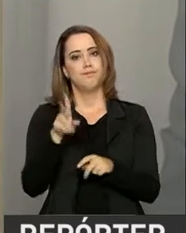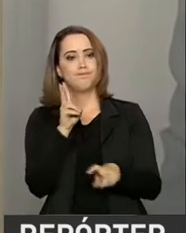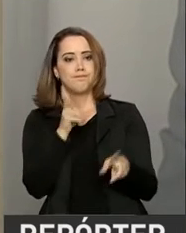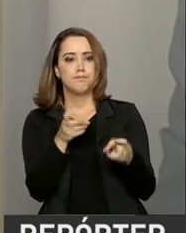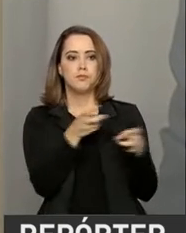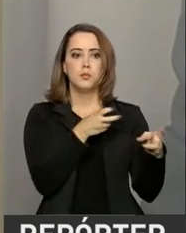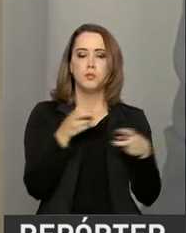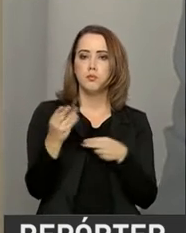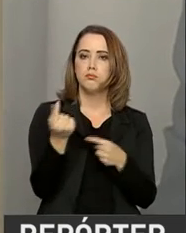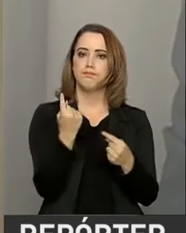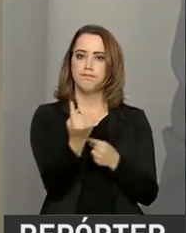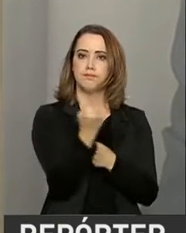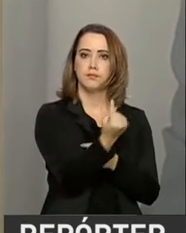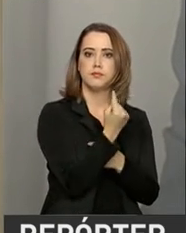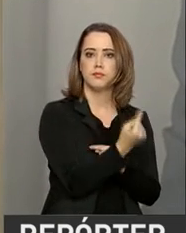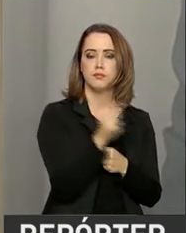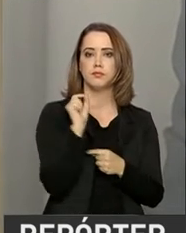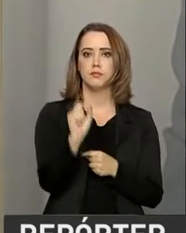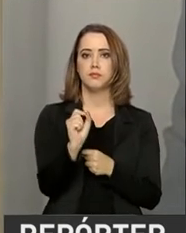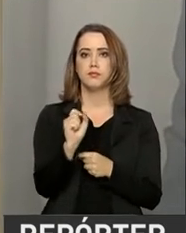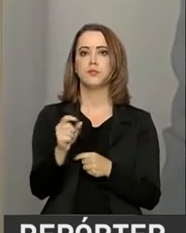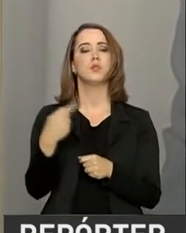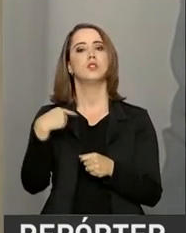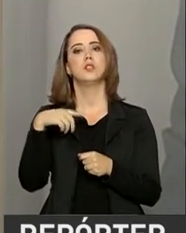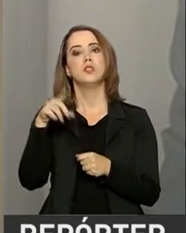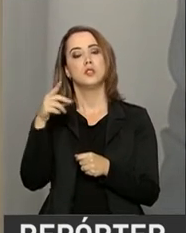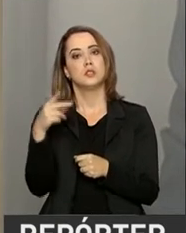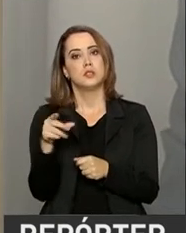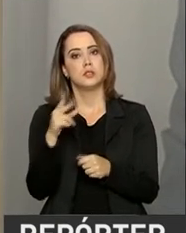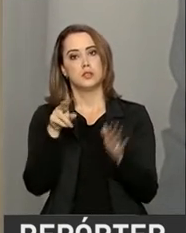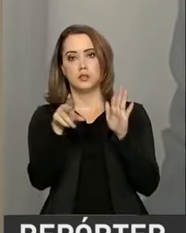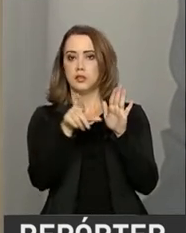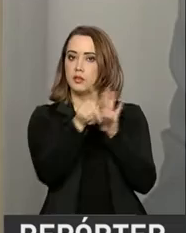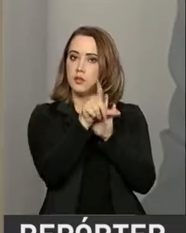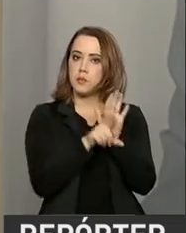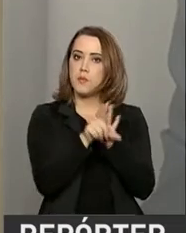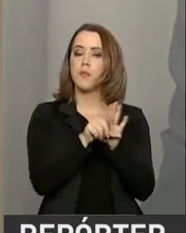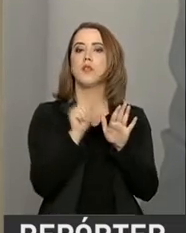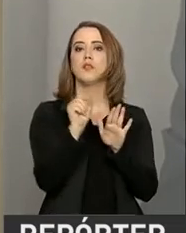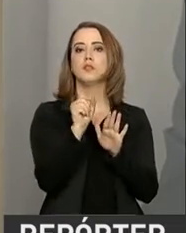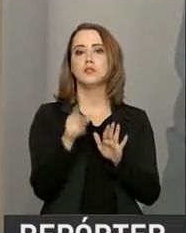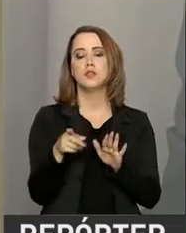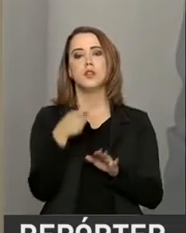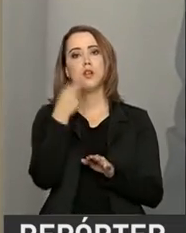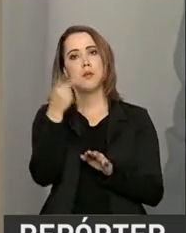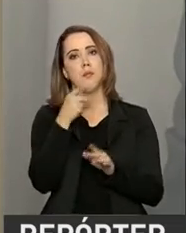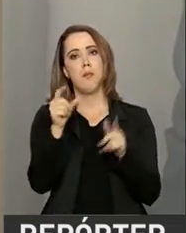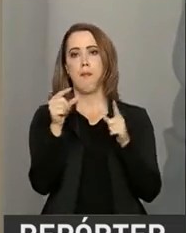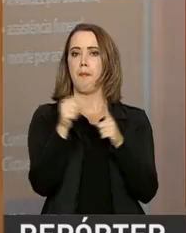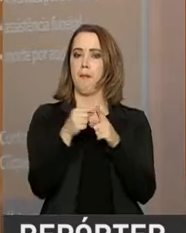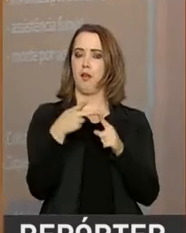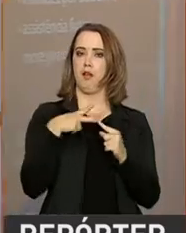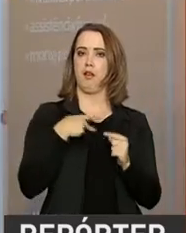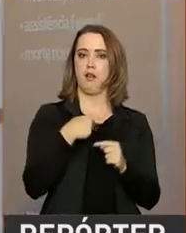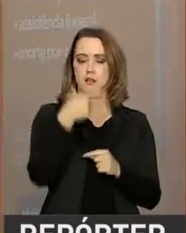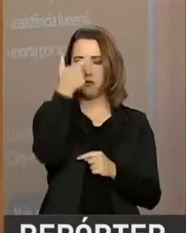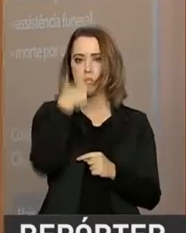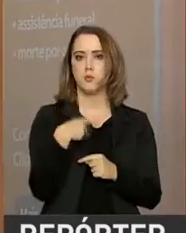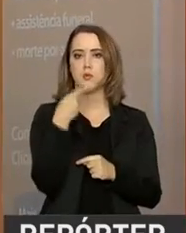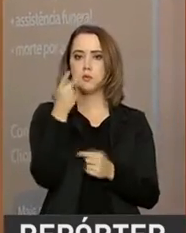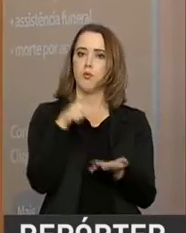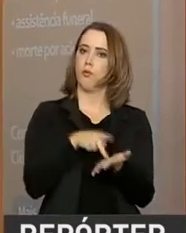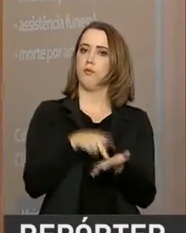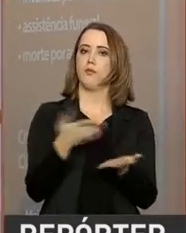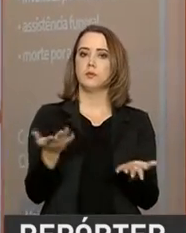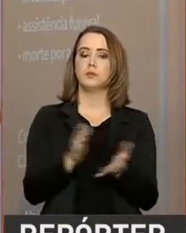pelo banco mas é eu a norma prevê que o banco que o cidadão a palavra do cidadão prevalece mas não é só em